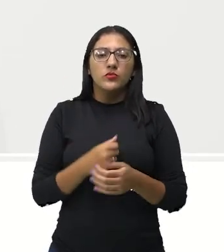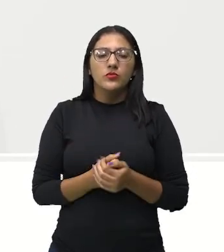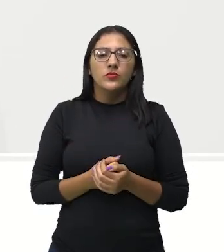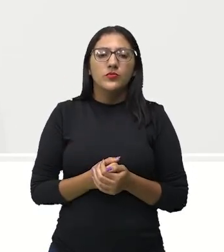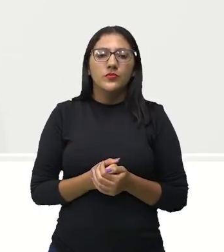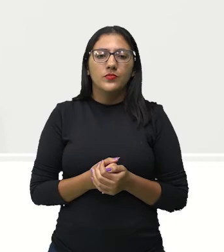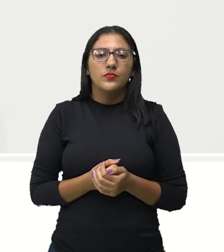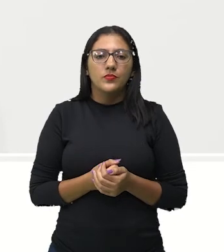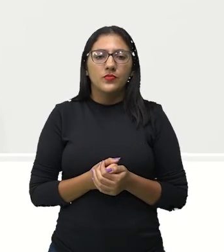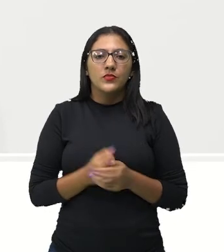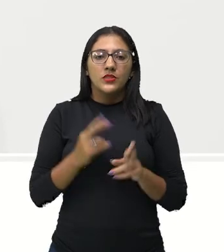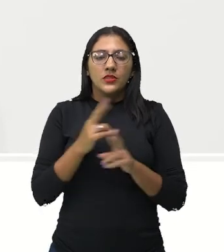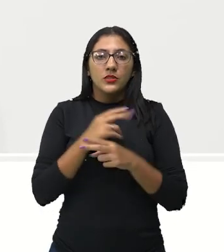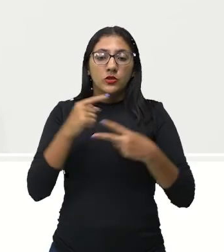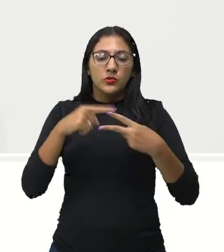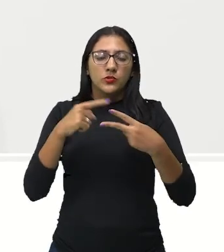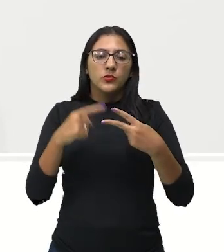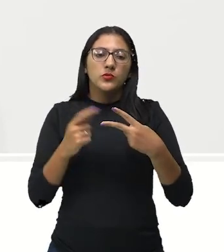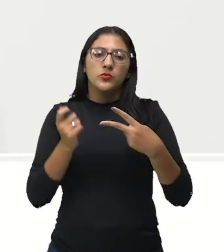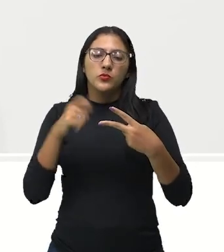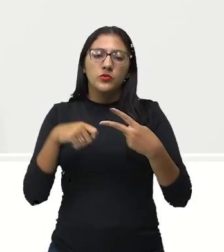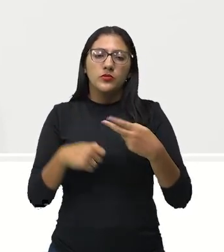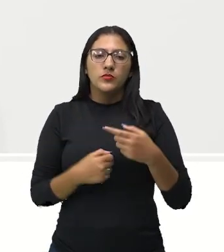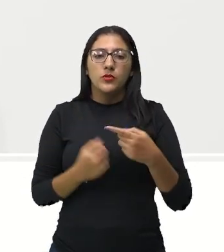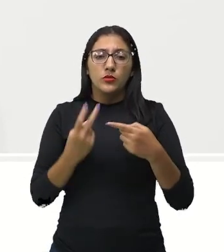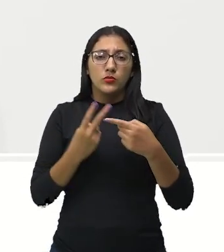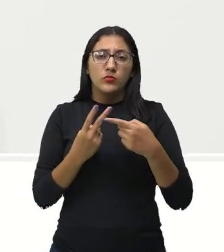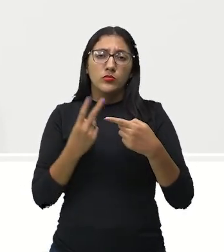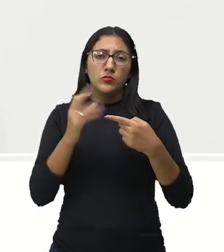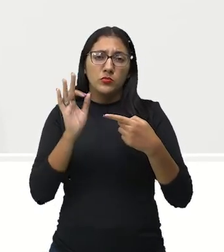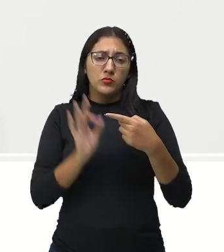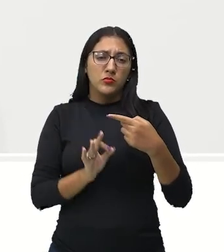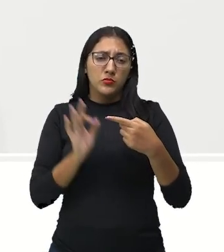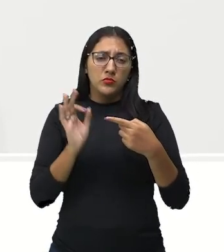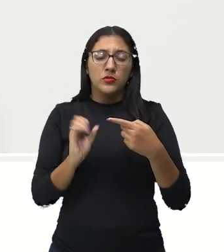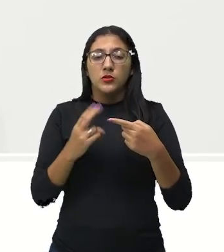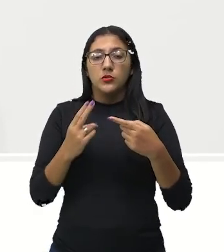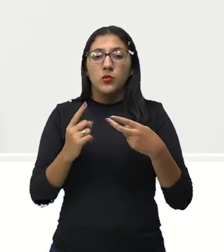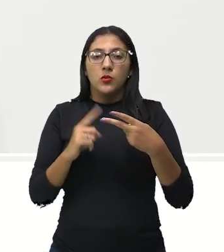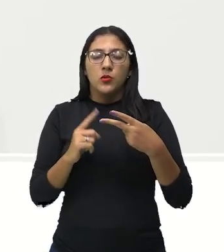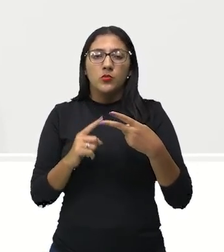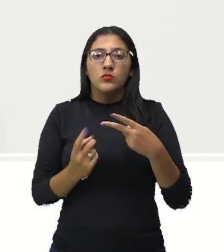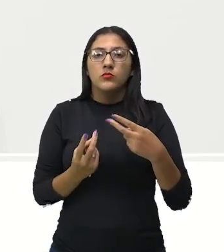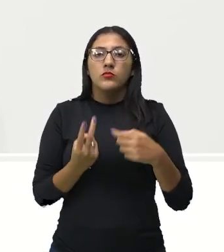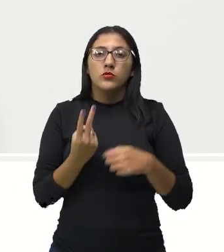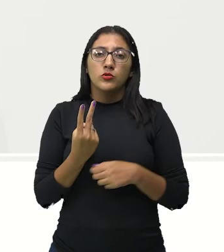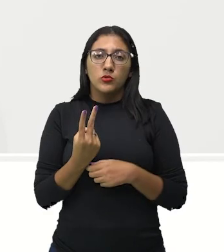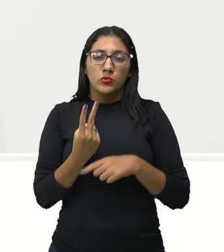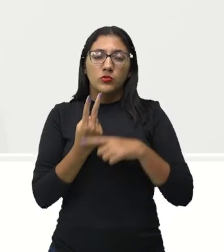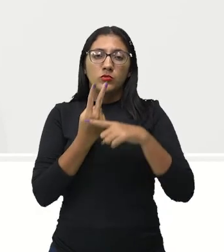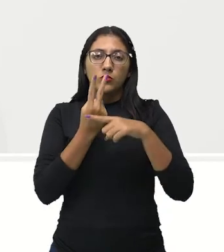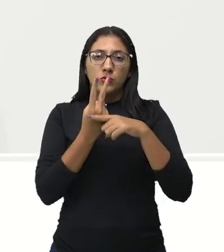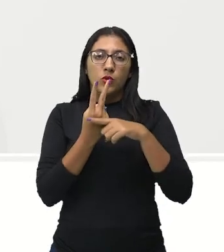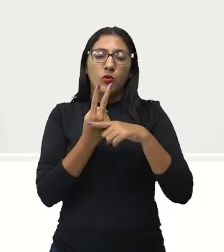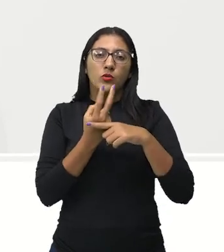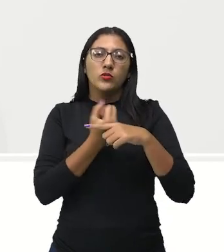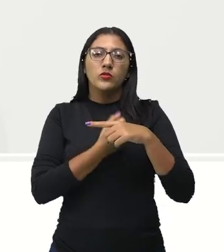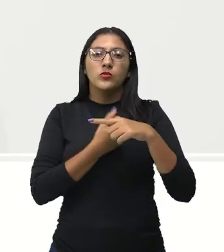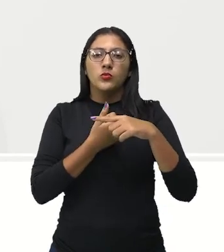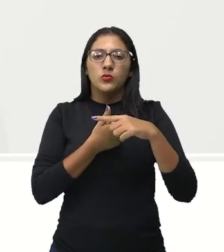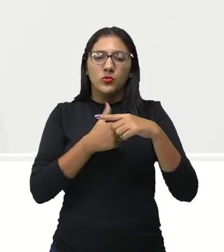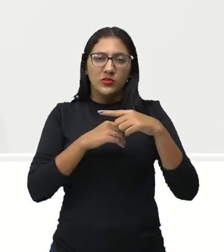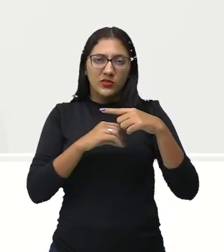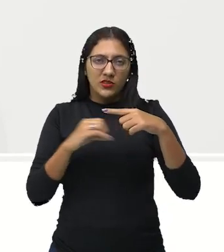pode representar de duas maneiras? Ou faço 2%, ou posso falar também, ó, 2 sobre 100.